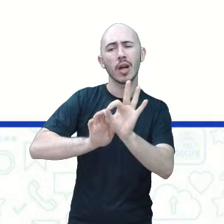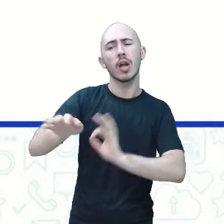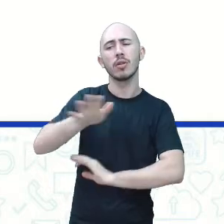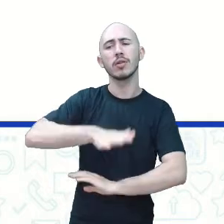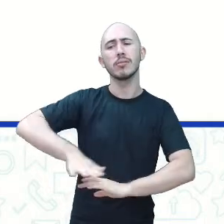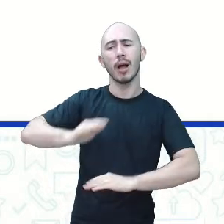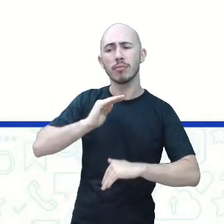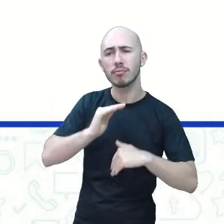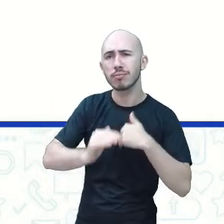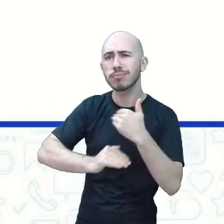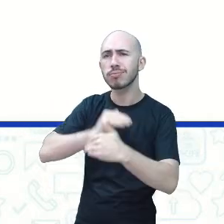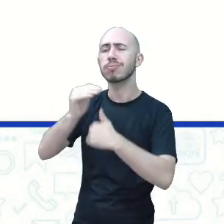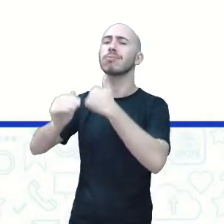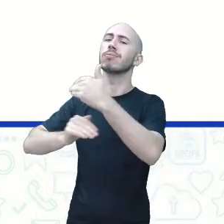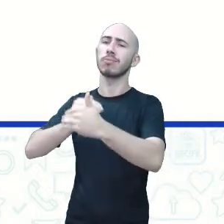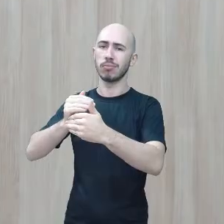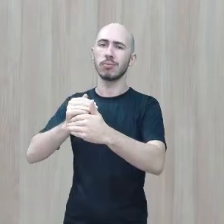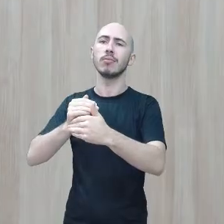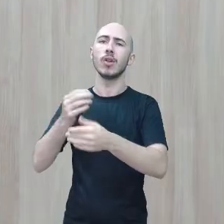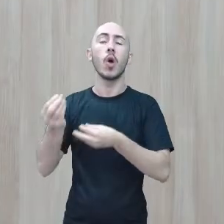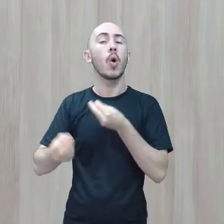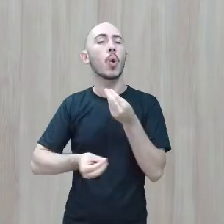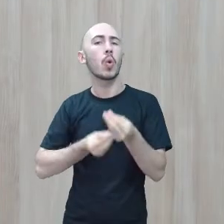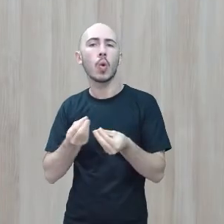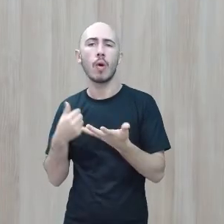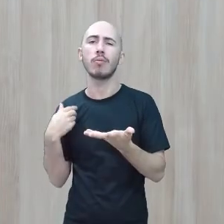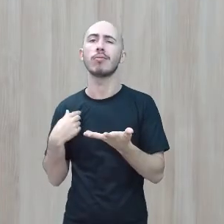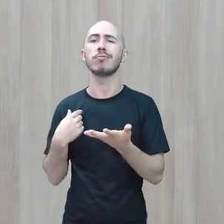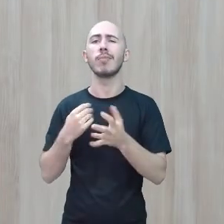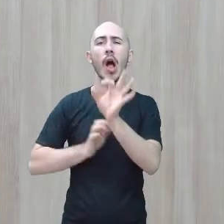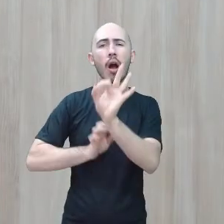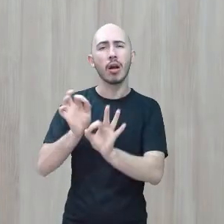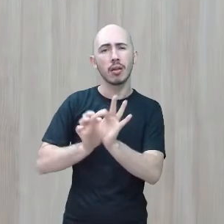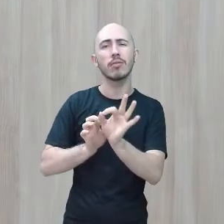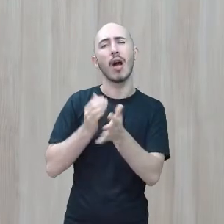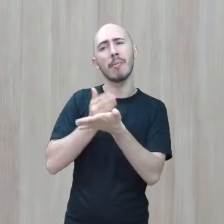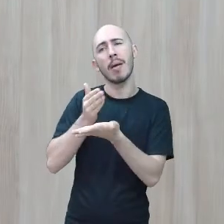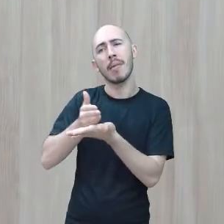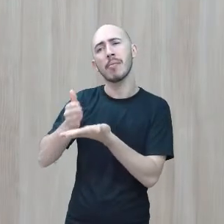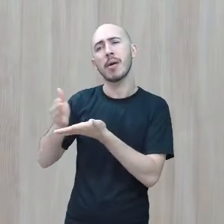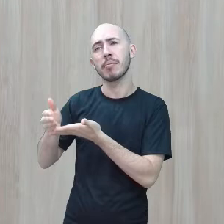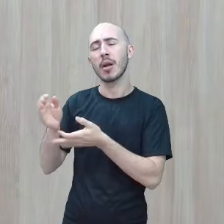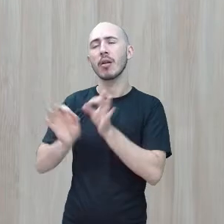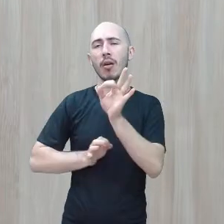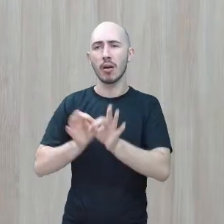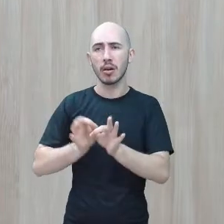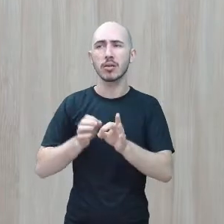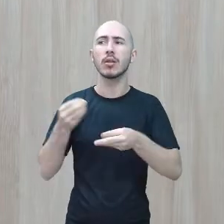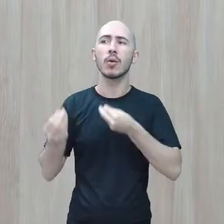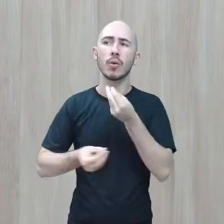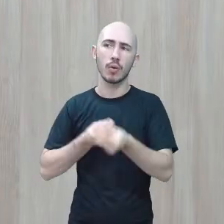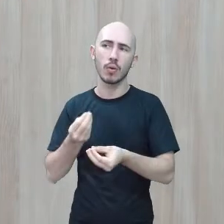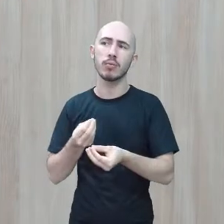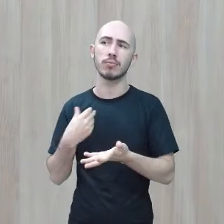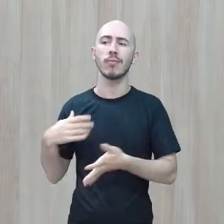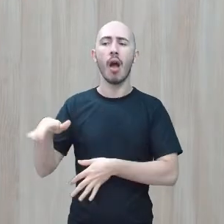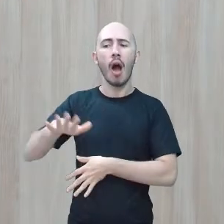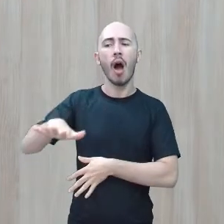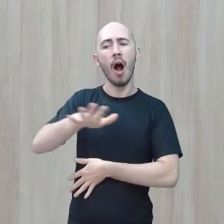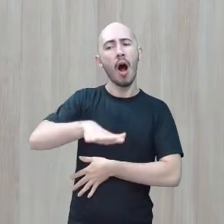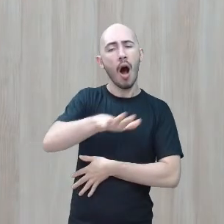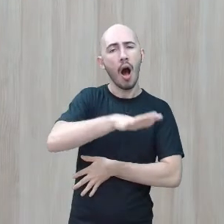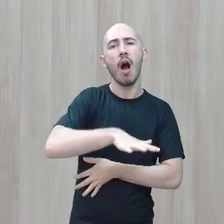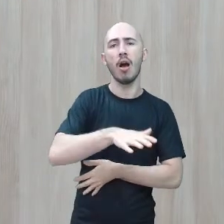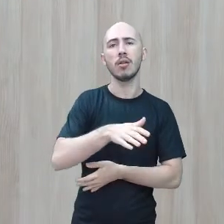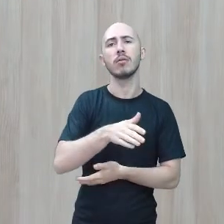ordenamento territorial, né, como é que vão ser divididas, ordenadas, organizadas essas zonas, né,